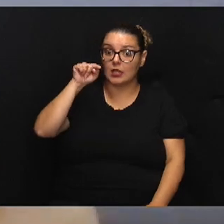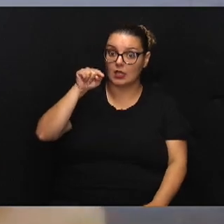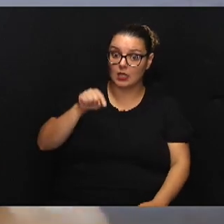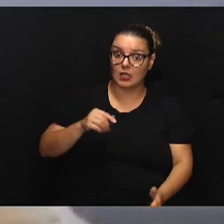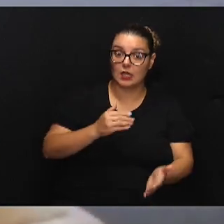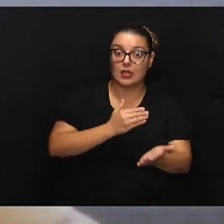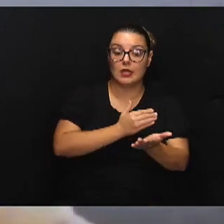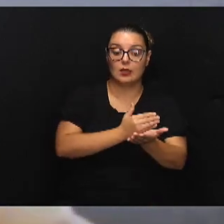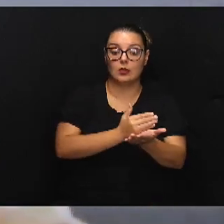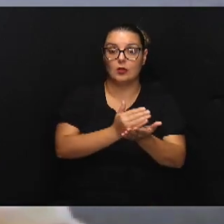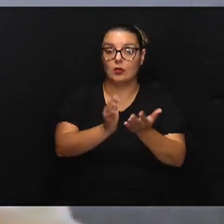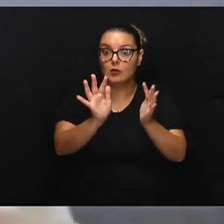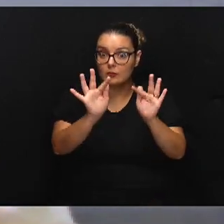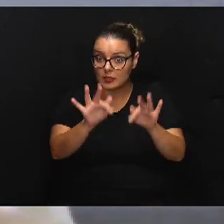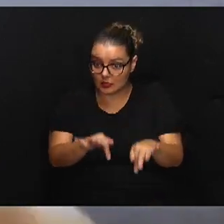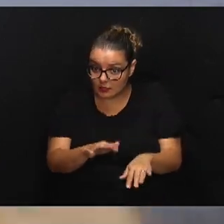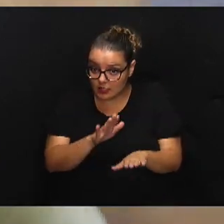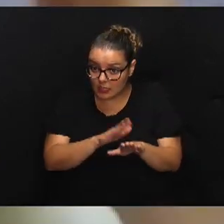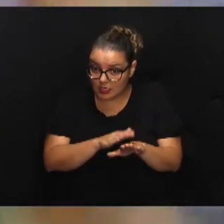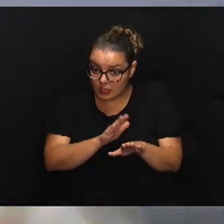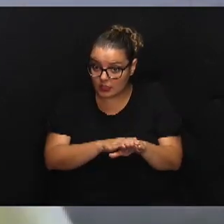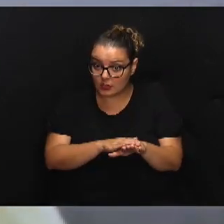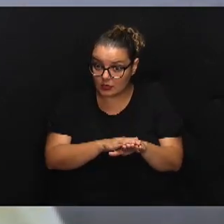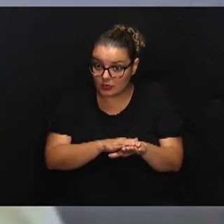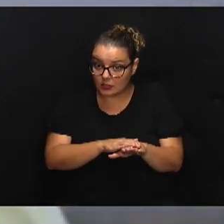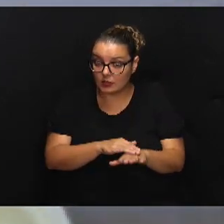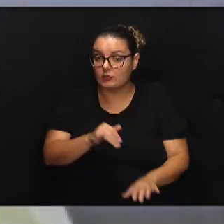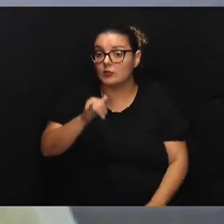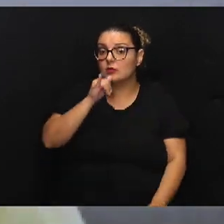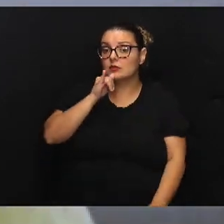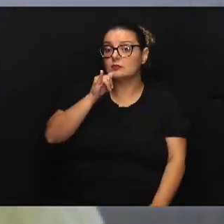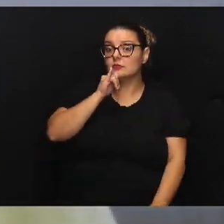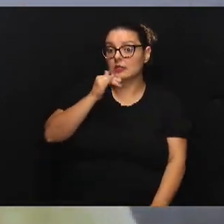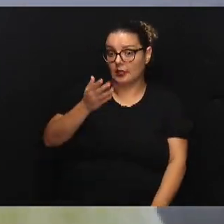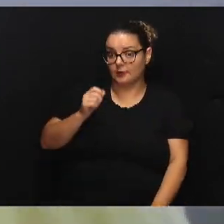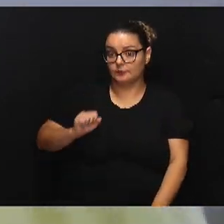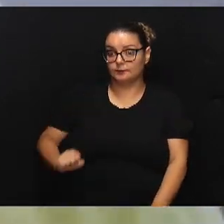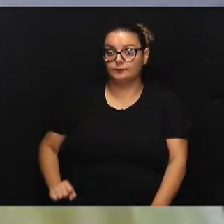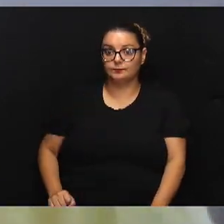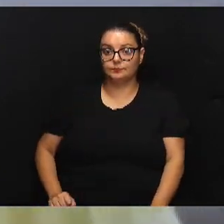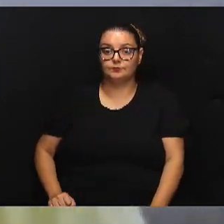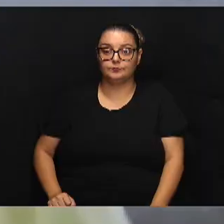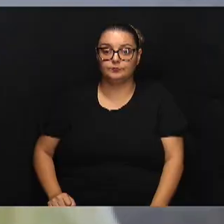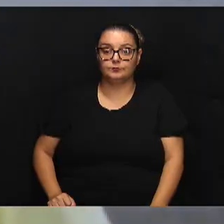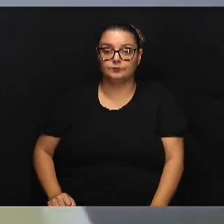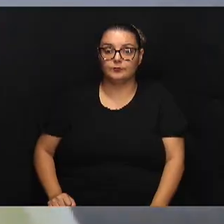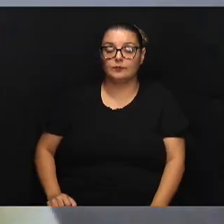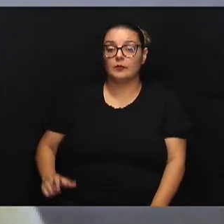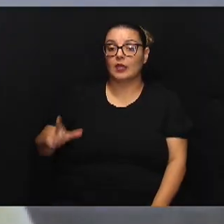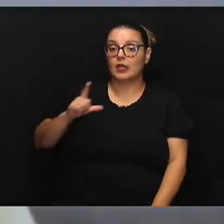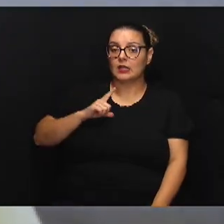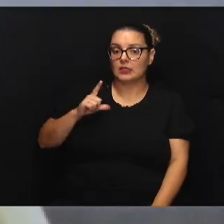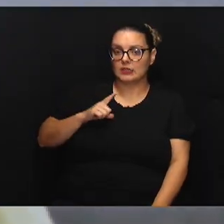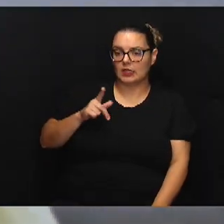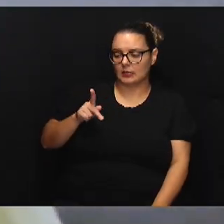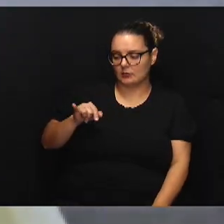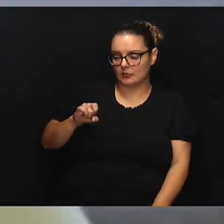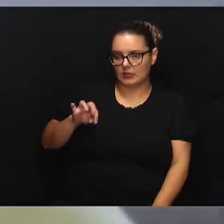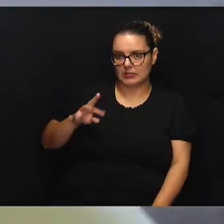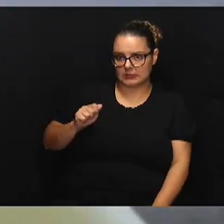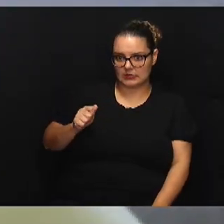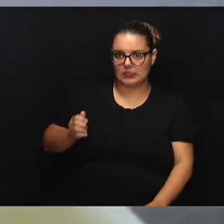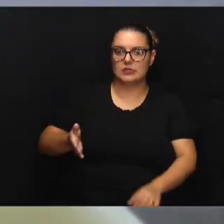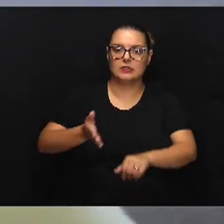e terminando a atividade. Por exemplo, vou dar um exemplo para vocês. Existem pistas antecipatórias.